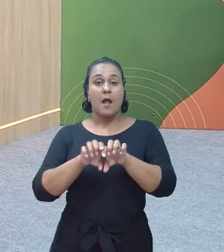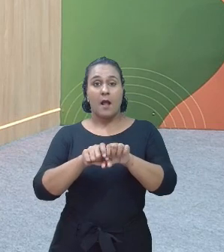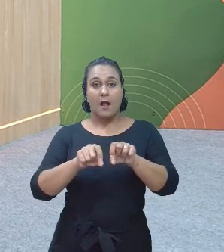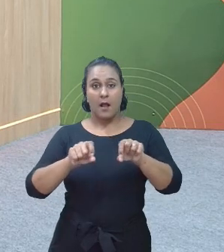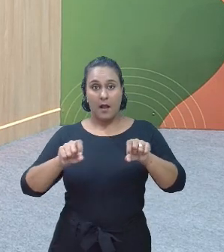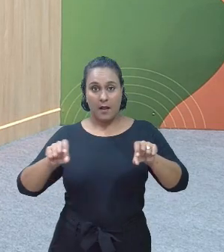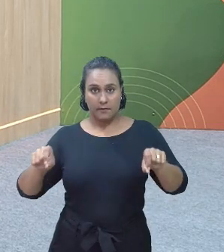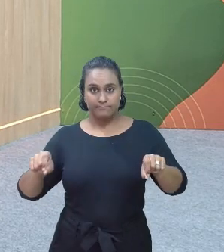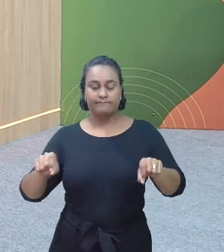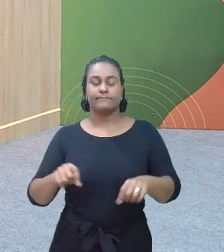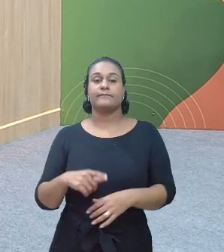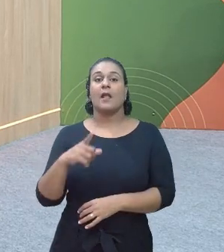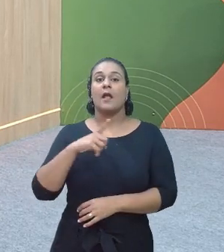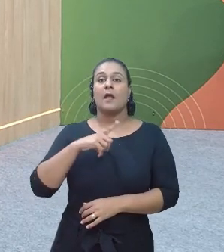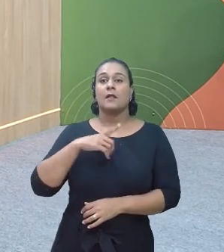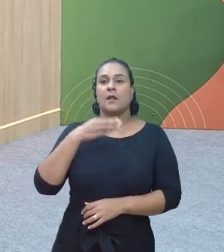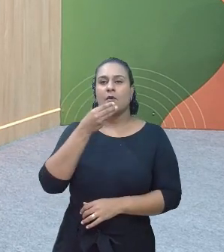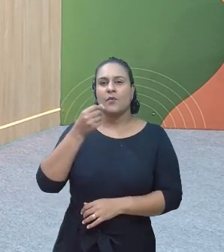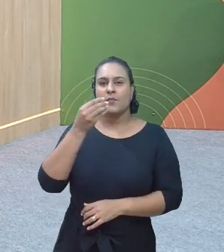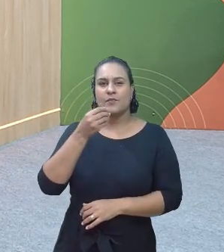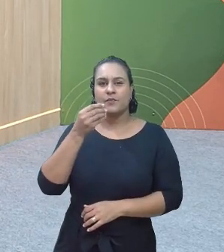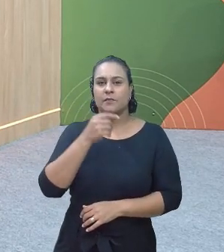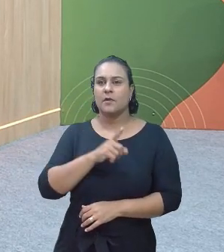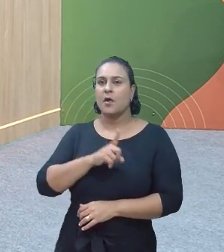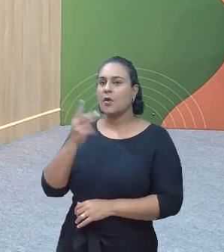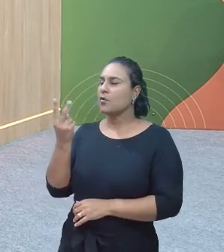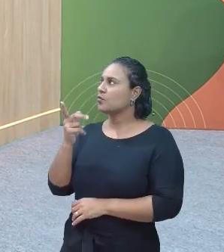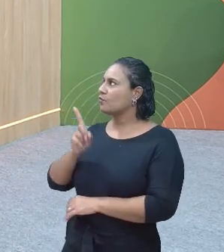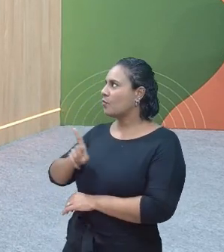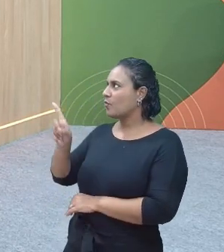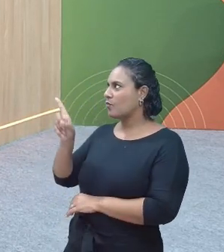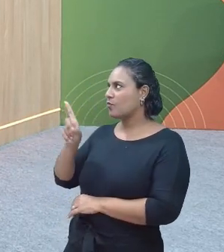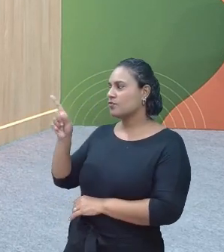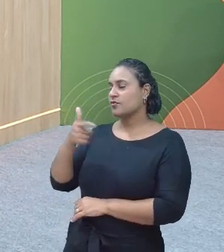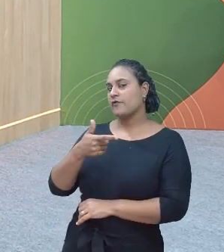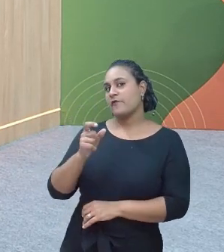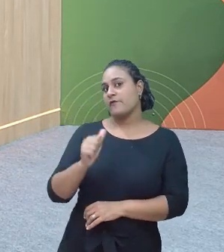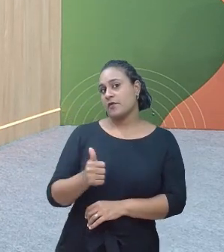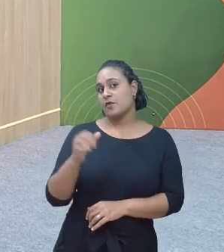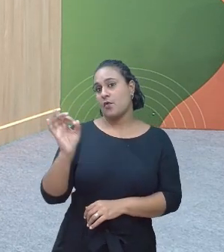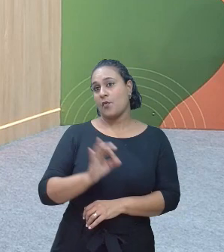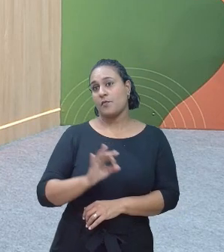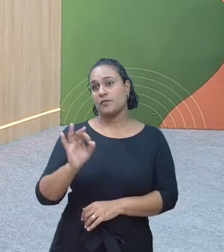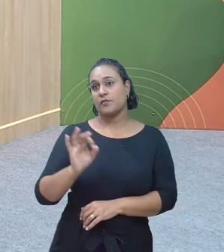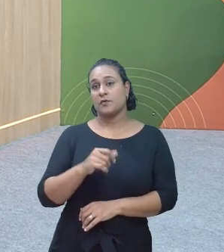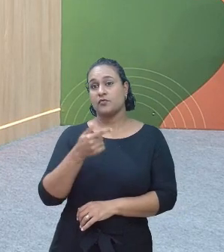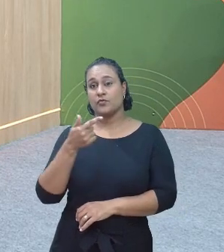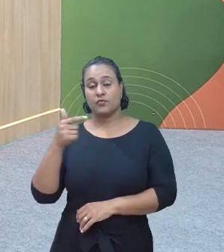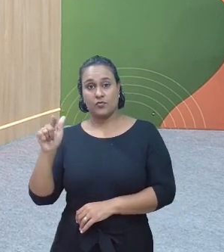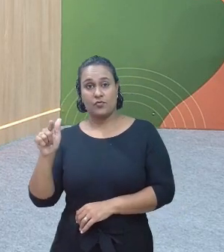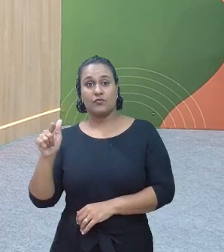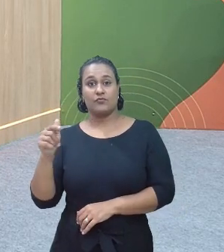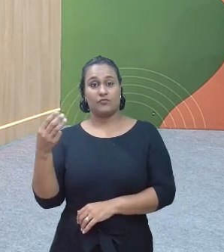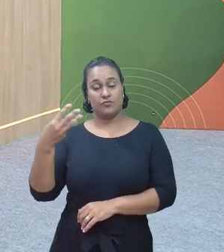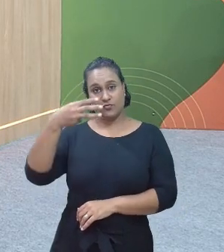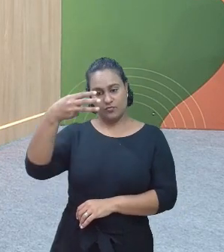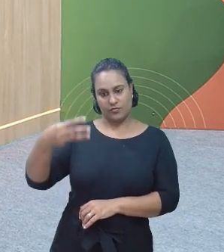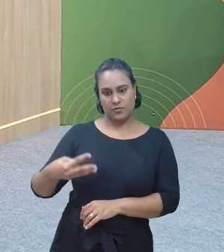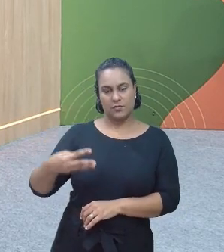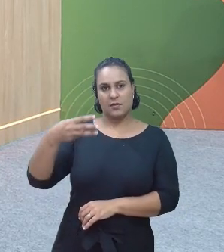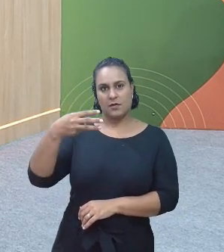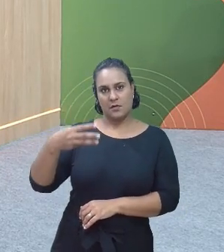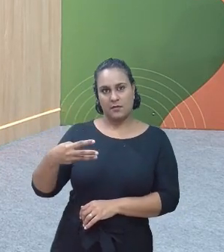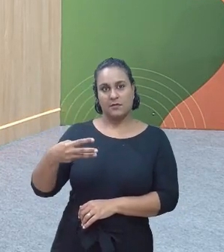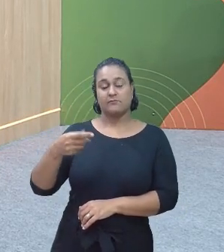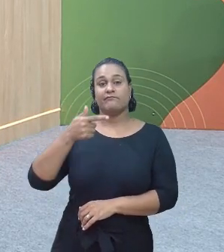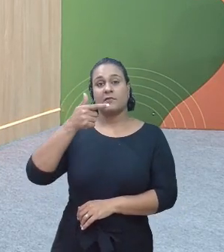sabor. Daí a gente tem, ó, a marguerita e a portuguesa com 21, né, igualzinho, e os outros três,